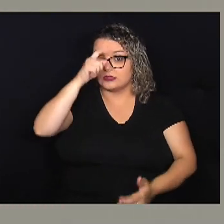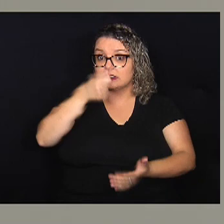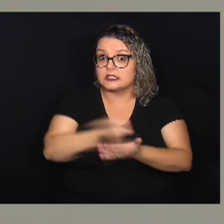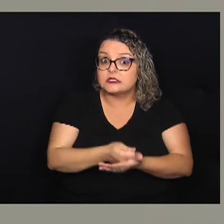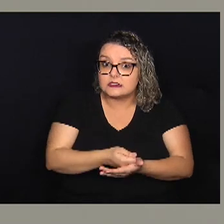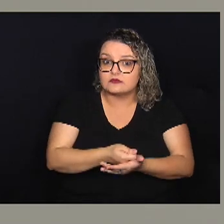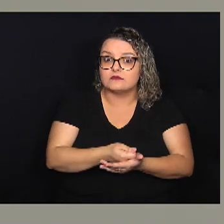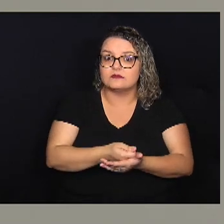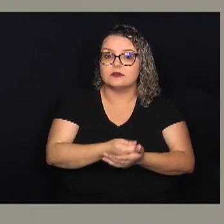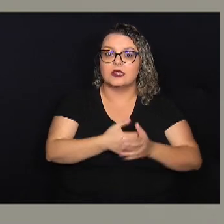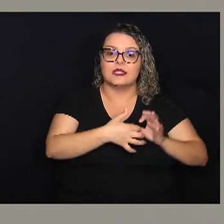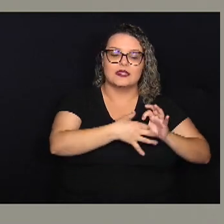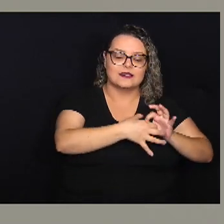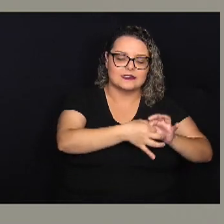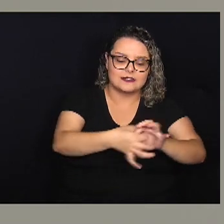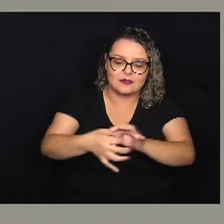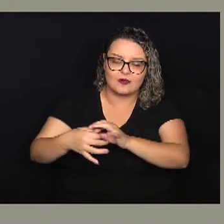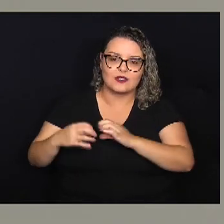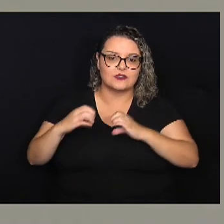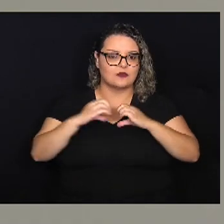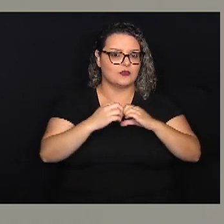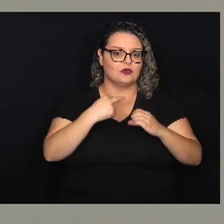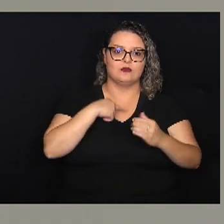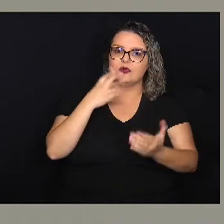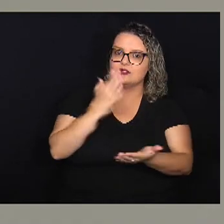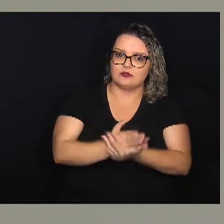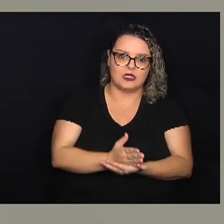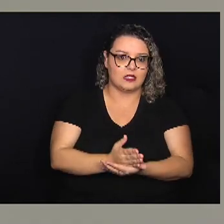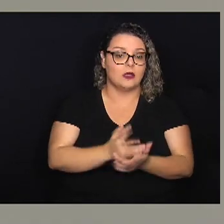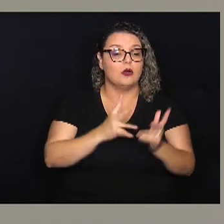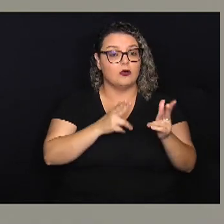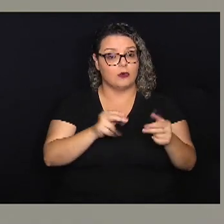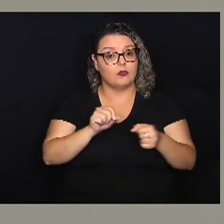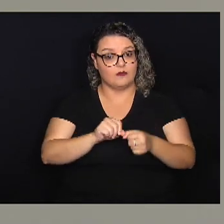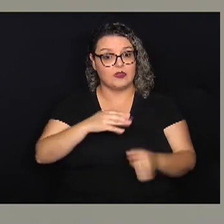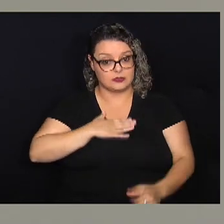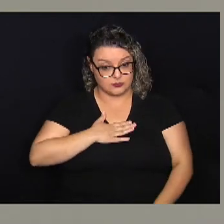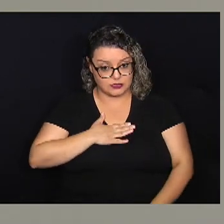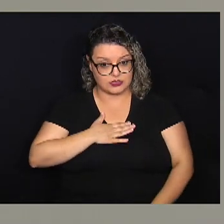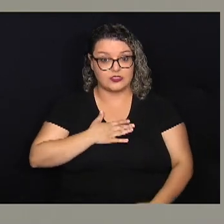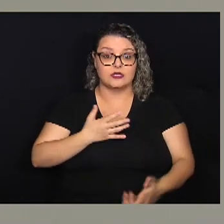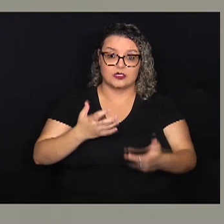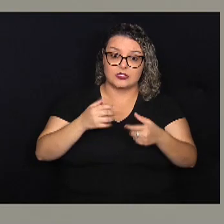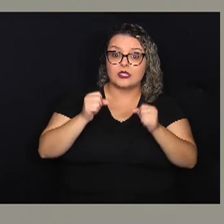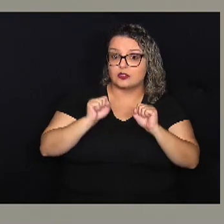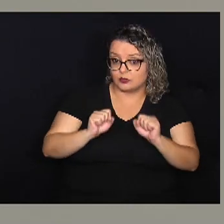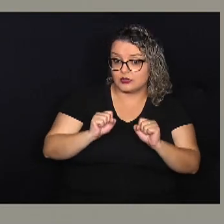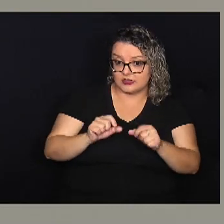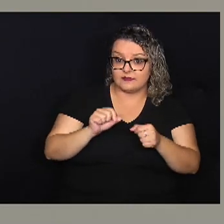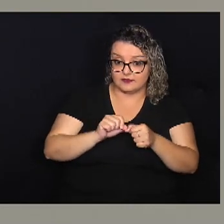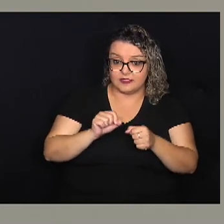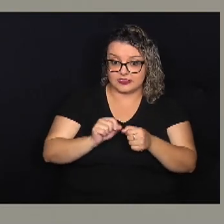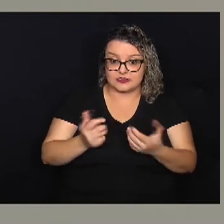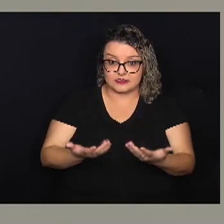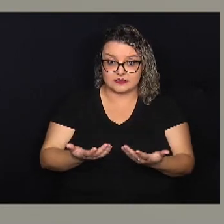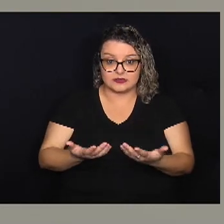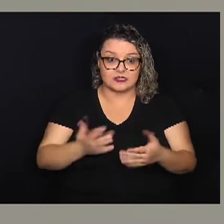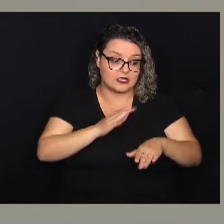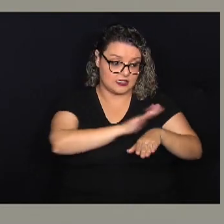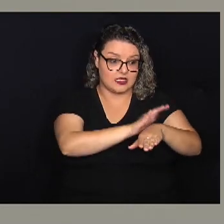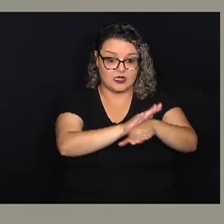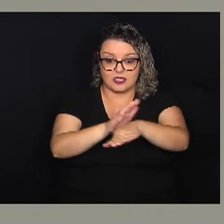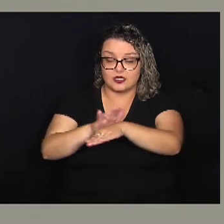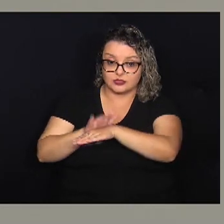essa corrente de amor não pode parar. Da mesma forma que ele fez isso por mim, eu quero também poder ajudar